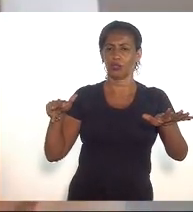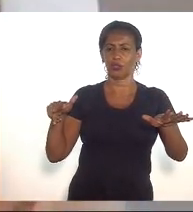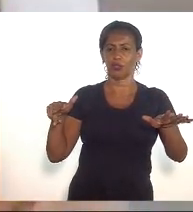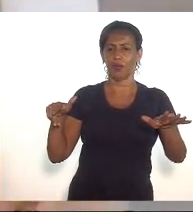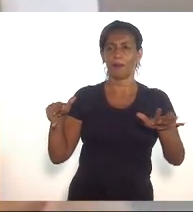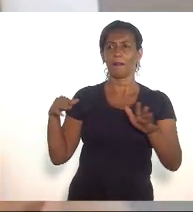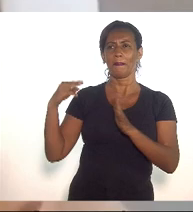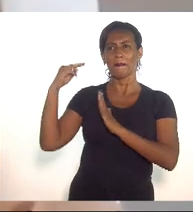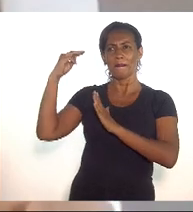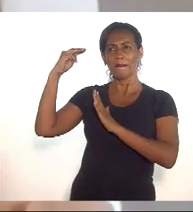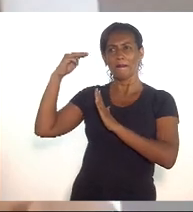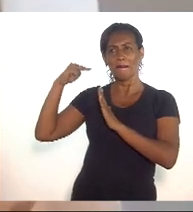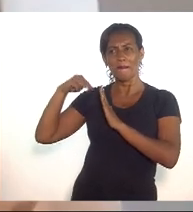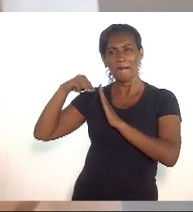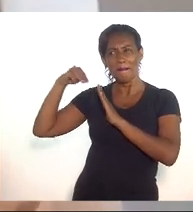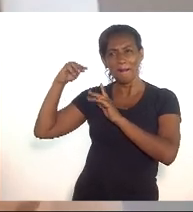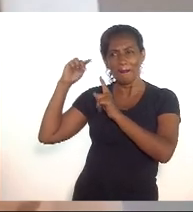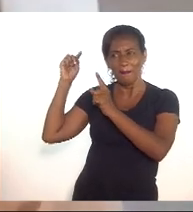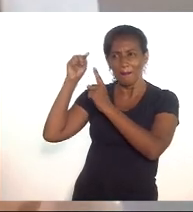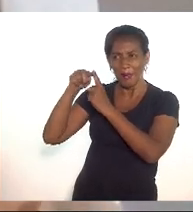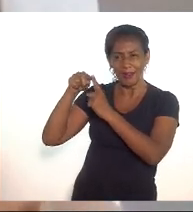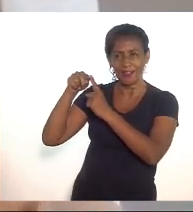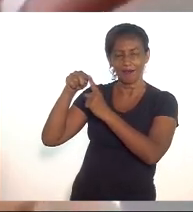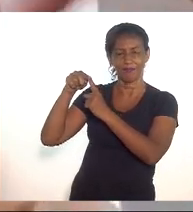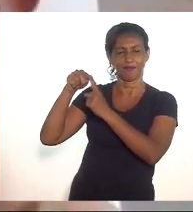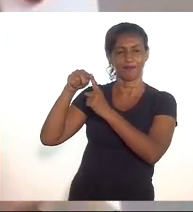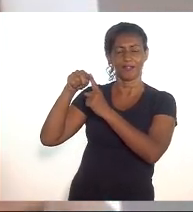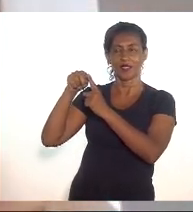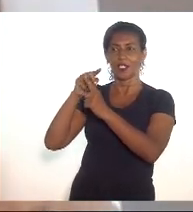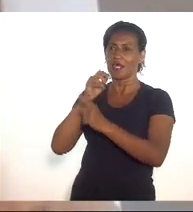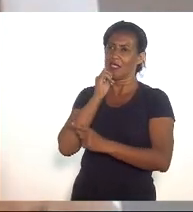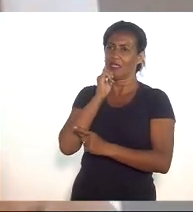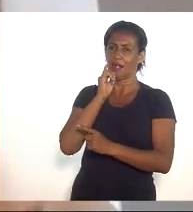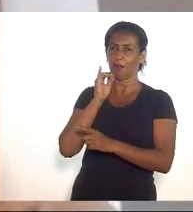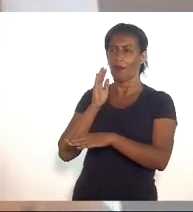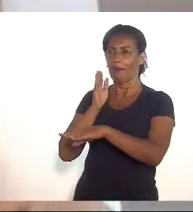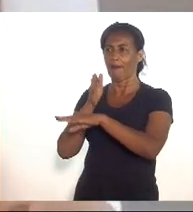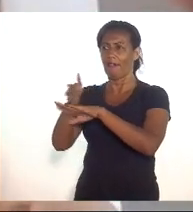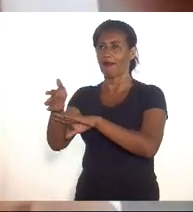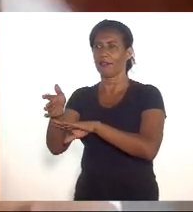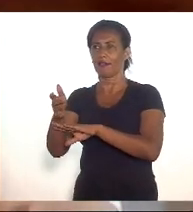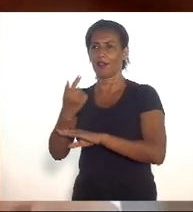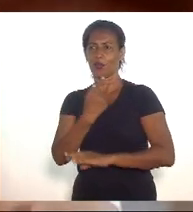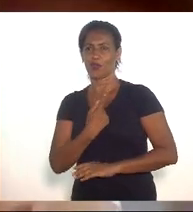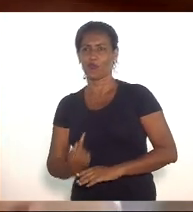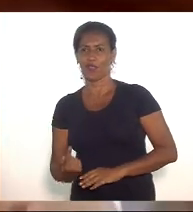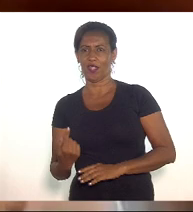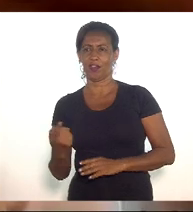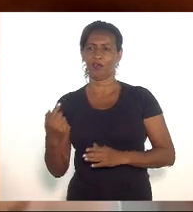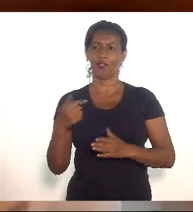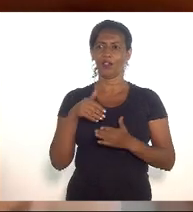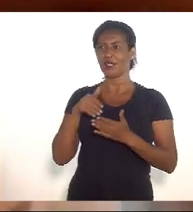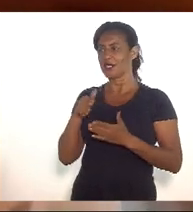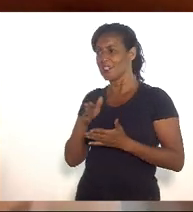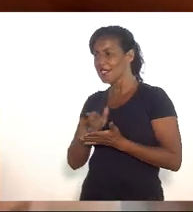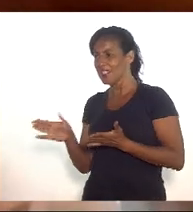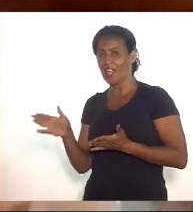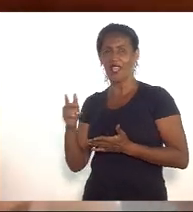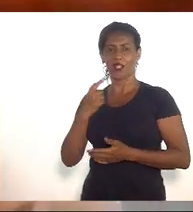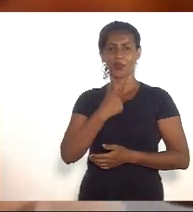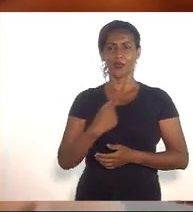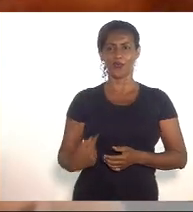metas bem definidas. Isso mostra que entra governo e sai governo num setor